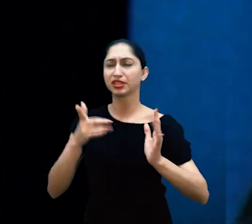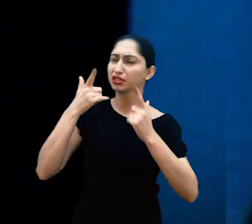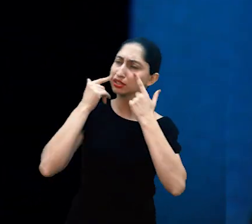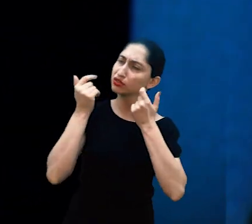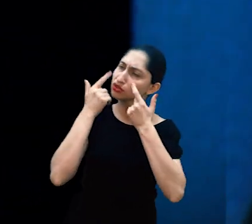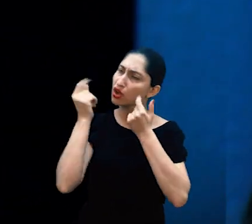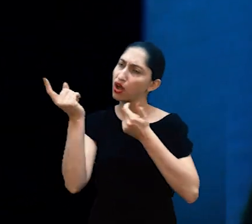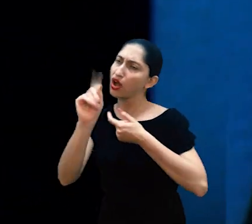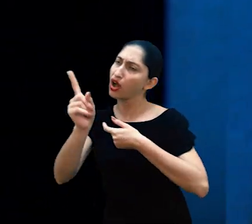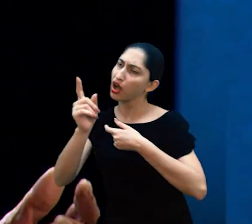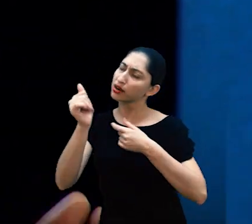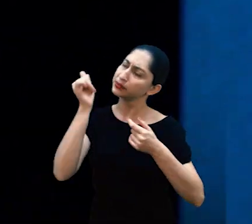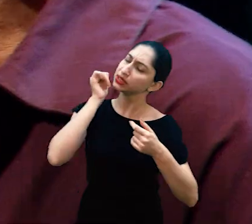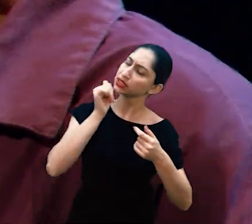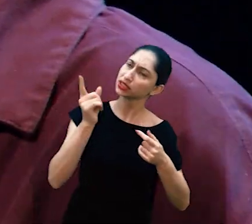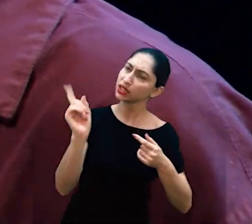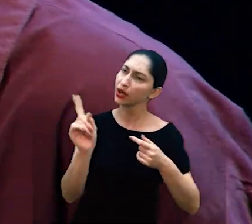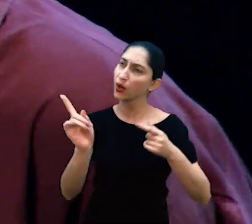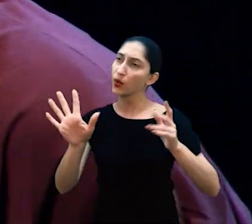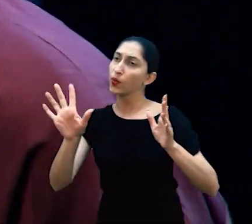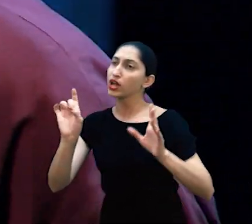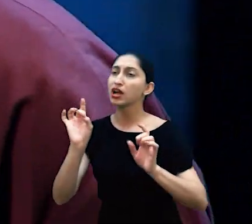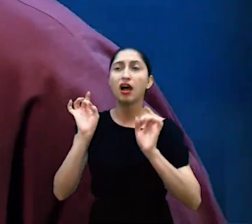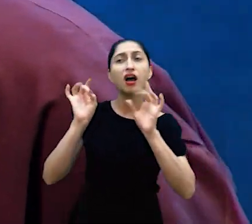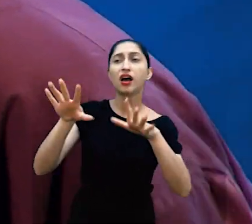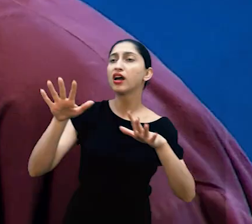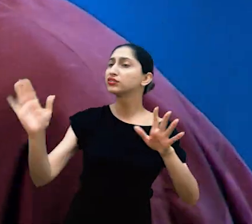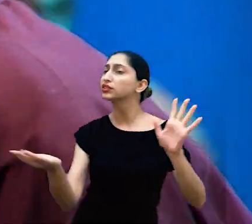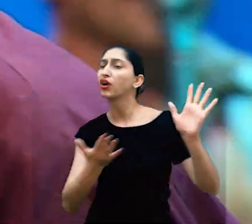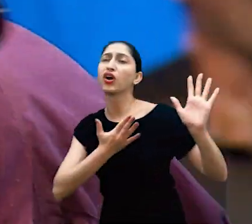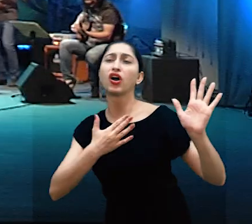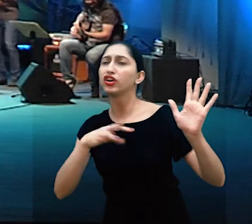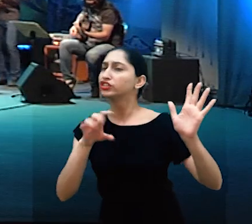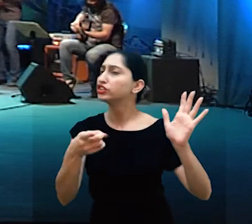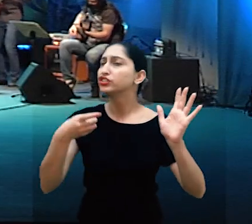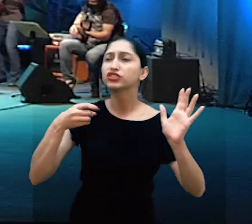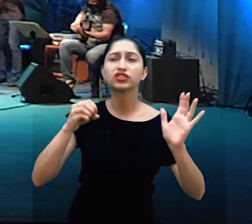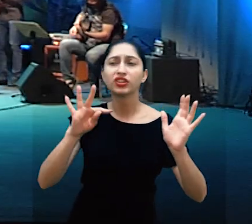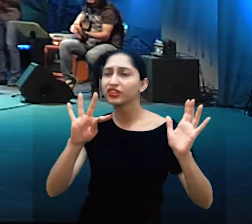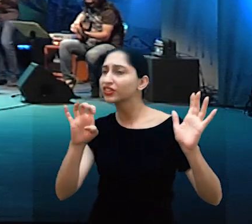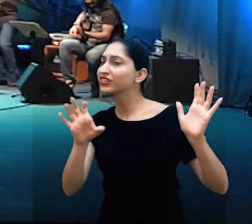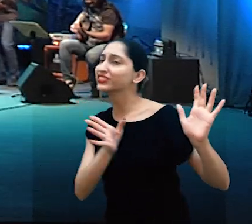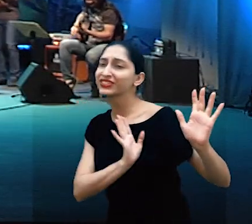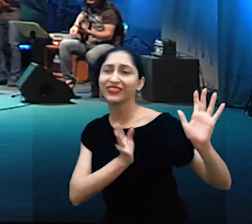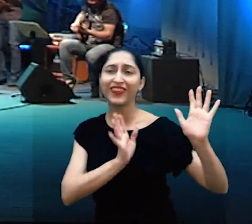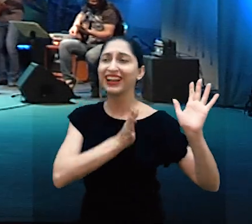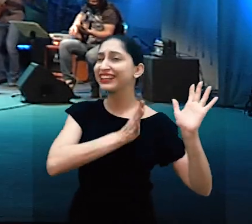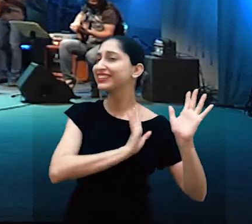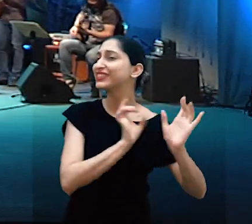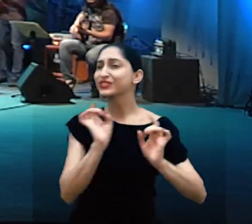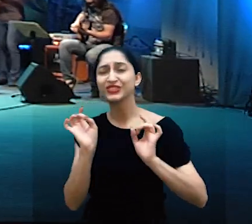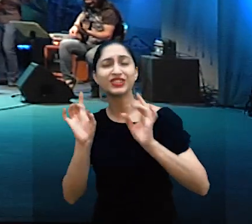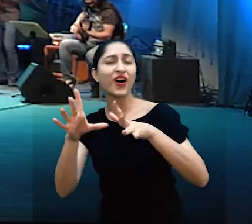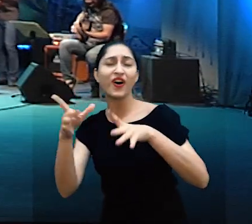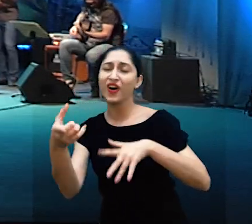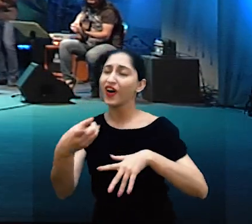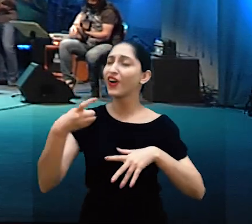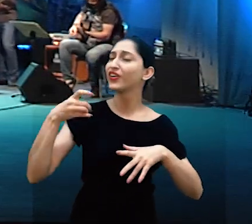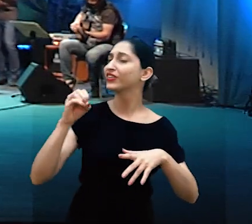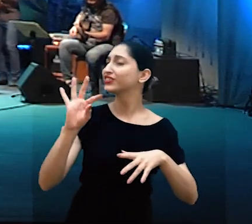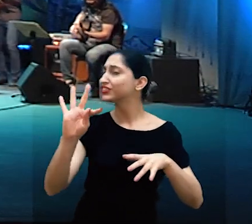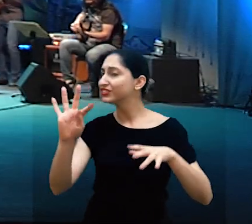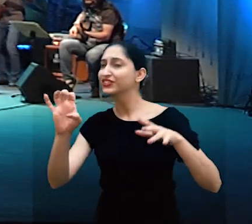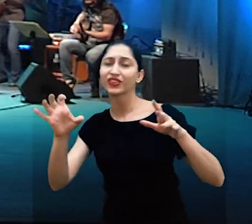chora não. É só um shot brincando no coração. É só um shot brincando no coração. É só um